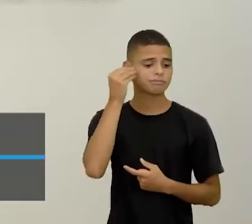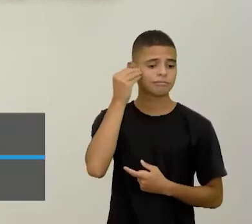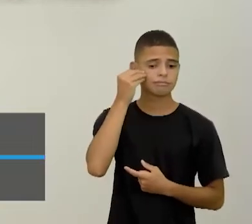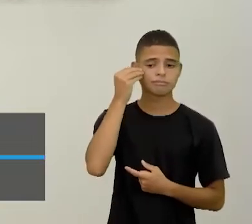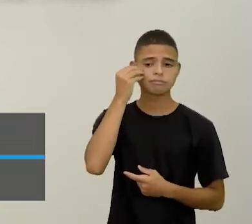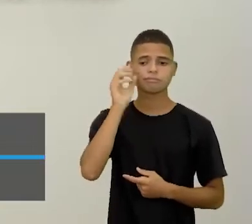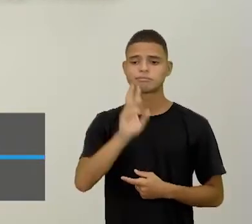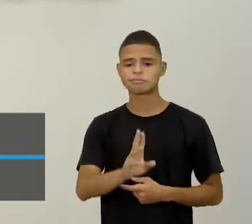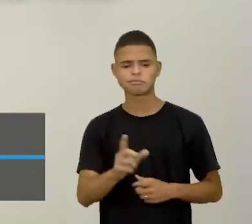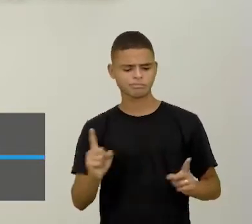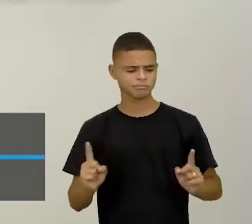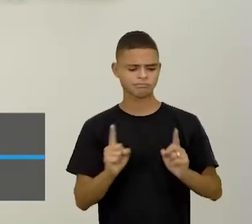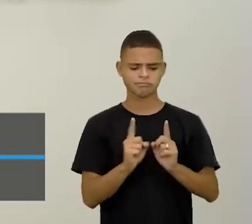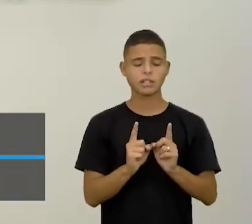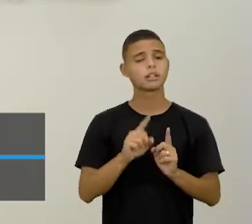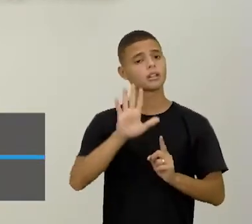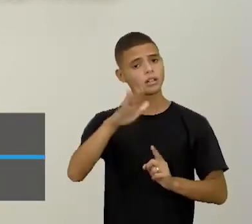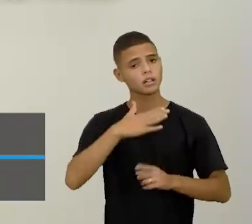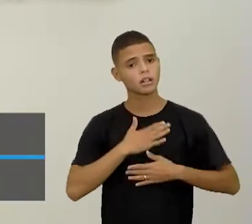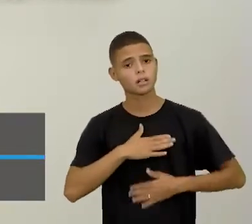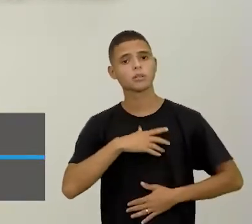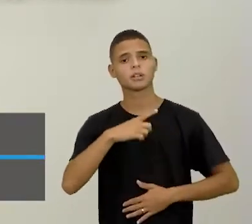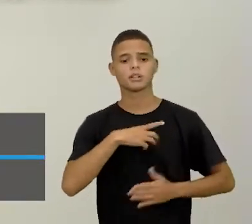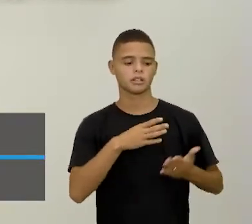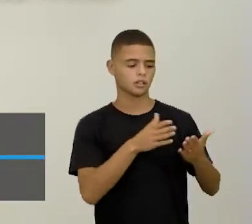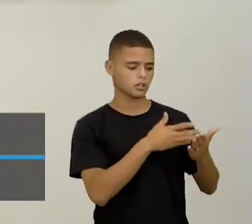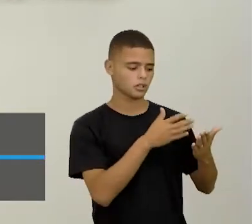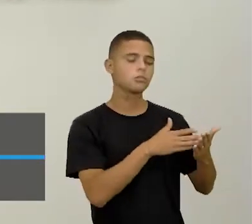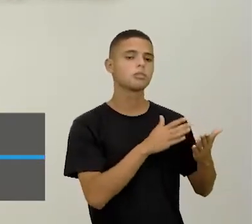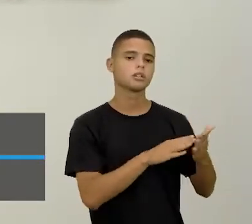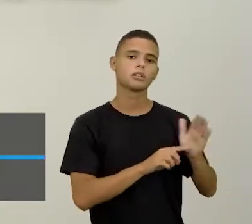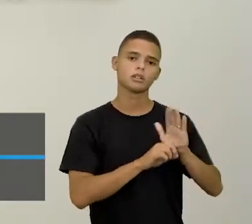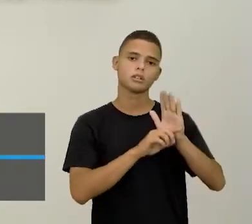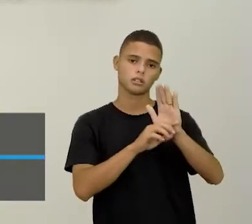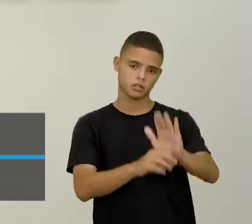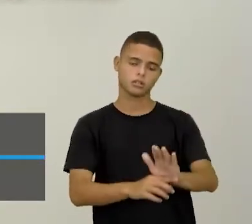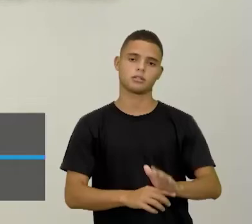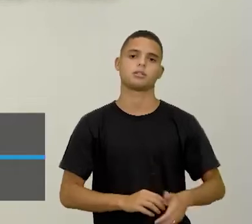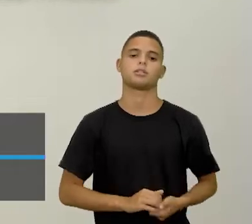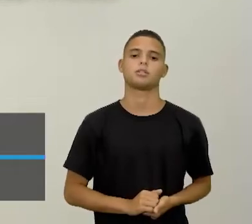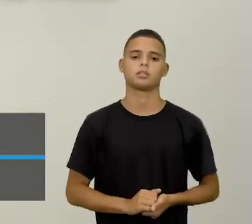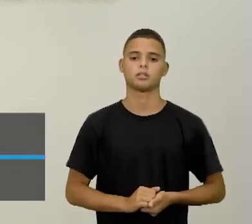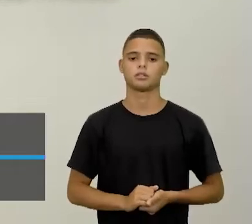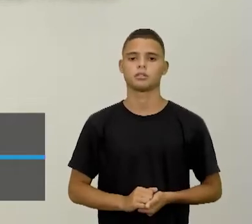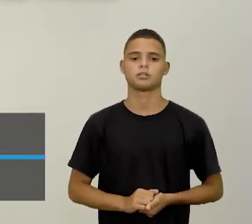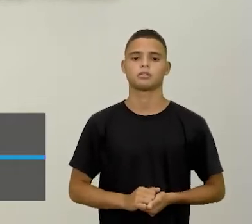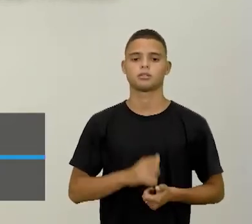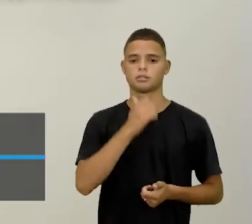tá pequeno, tem na apostila de vocês. Então, no material de vocês tem esse fluxograma.